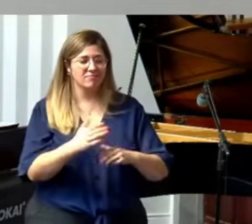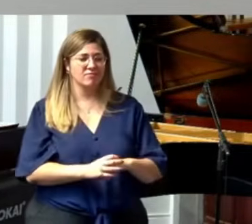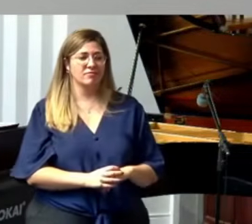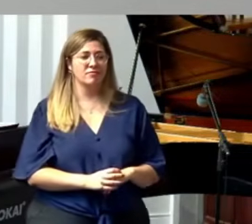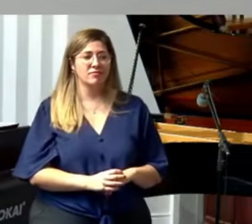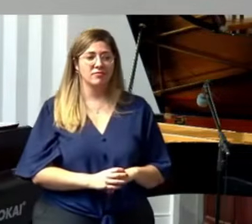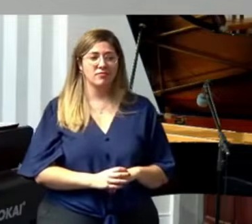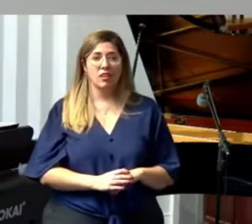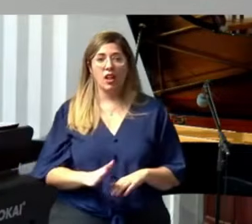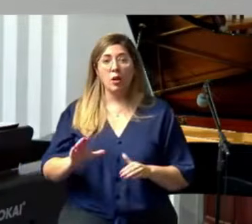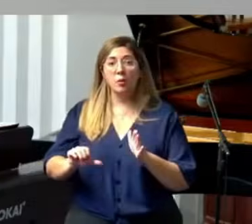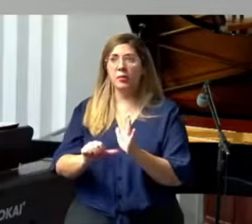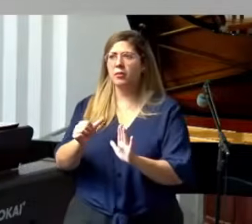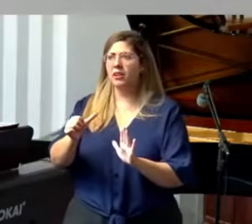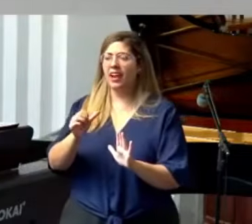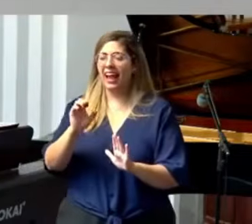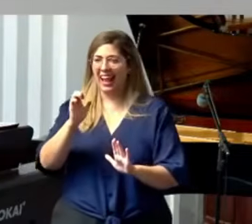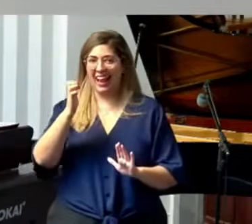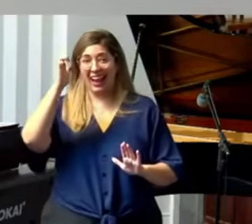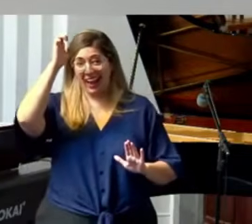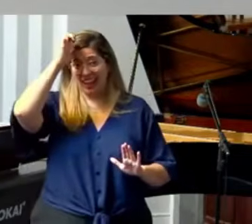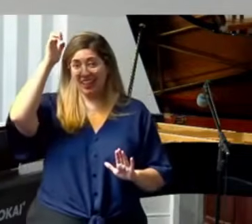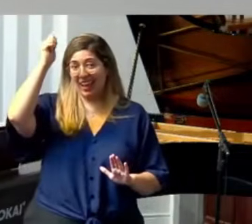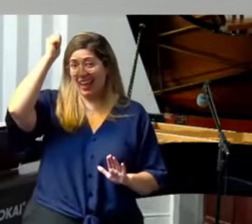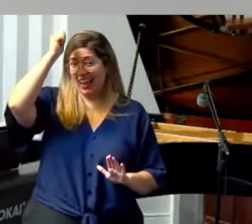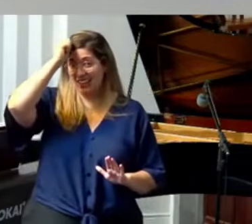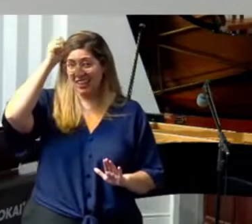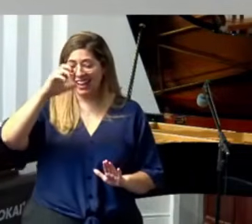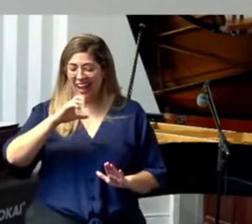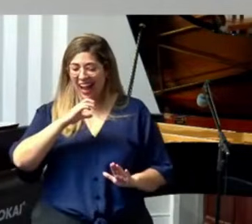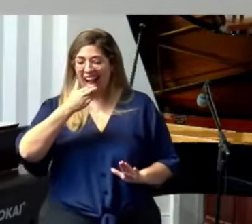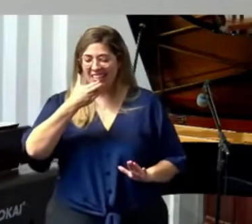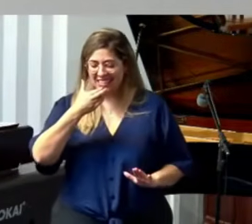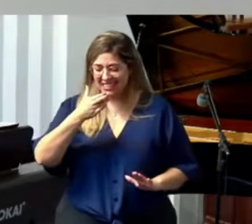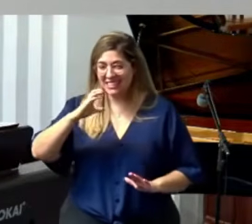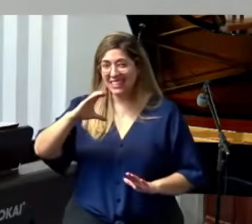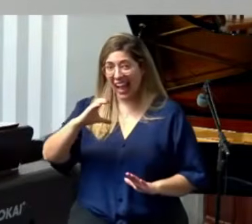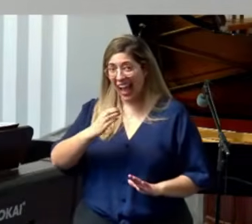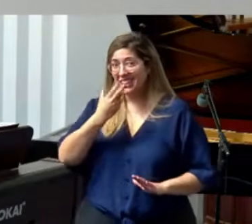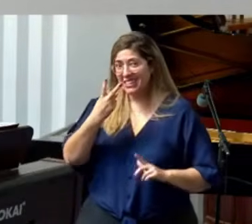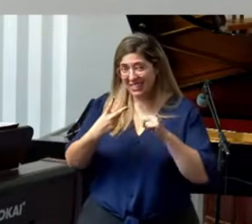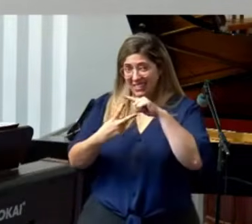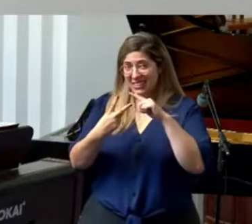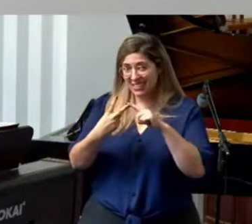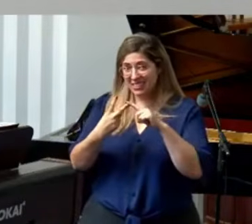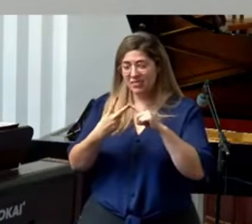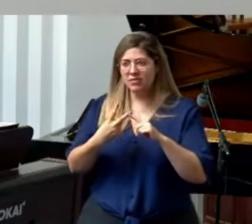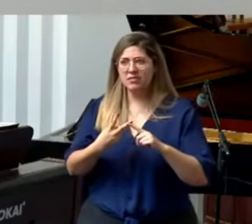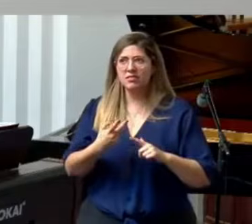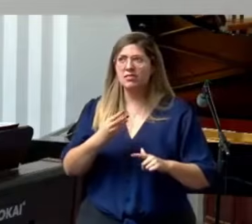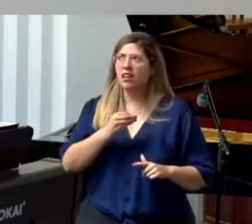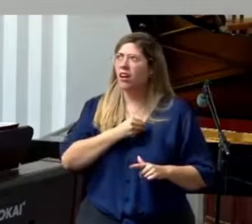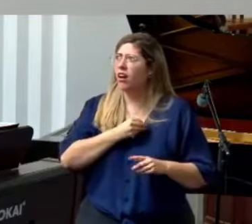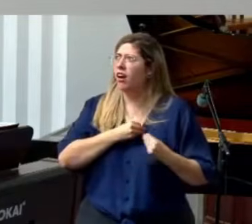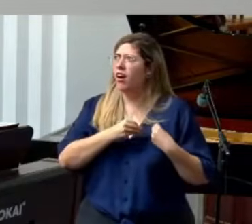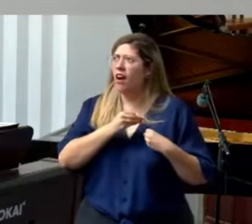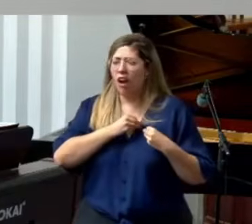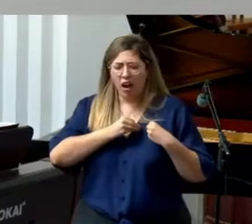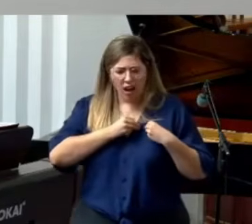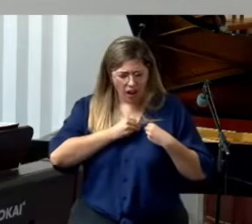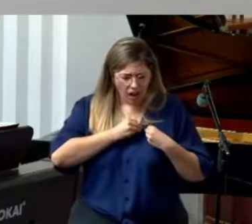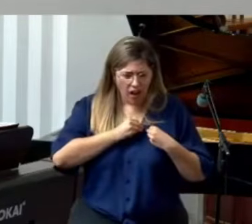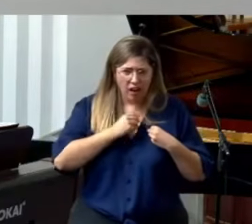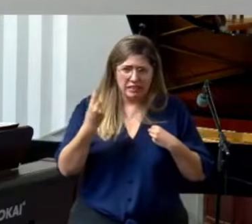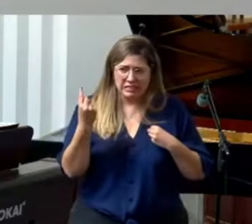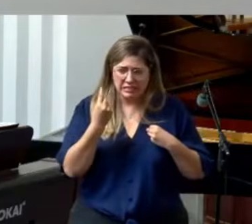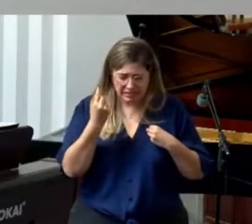momento, sentiram medo, vergonha, se esconderam de Deus, o pecado adentrou as suas vidas e eles então não conseguem